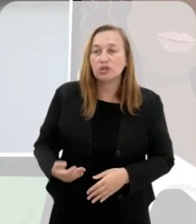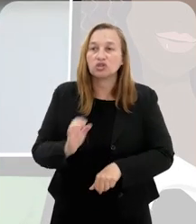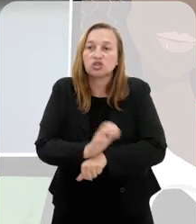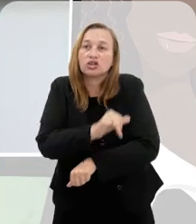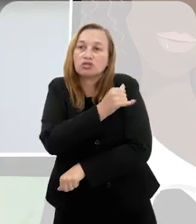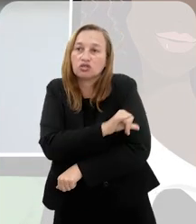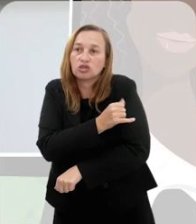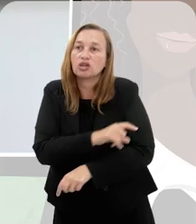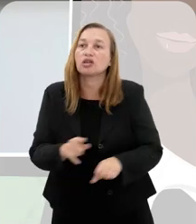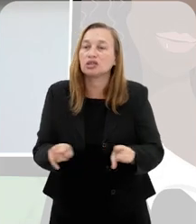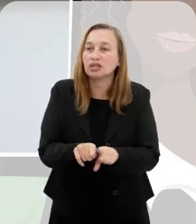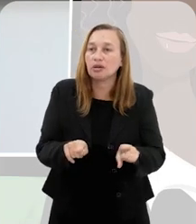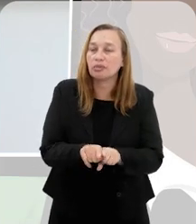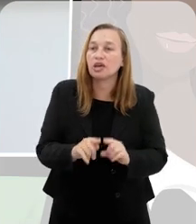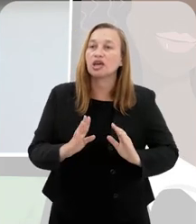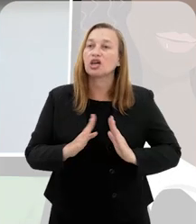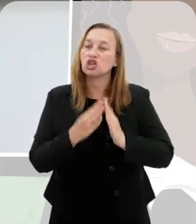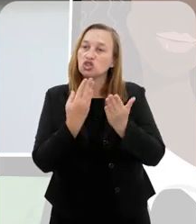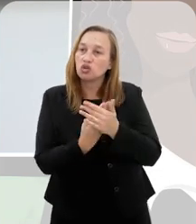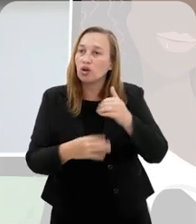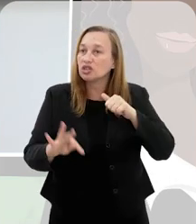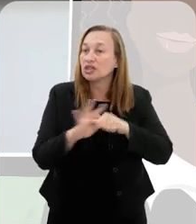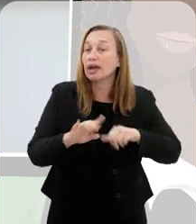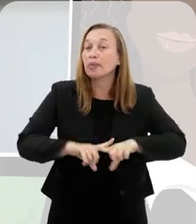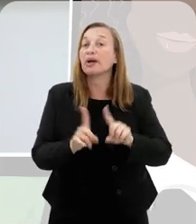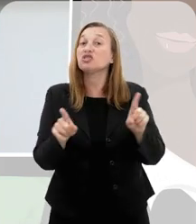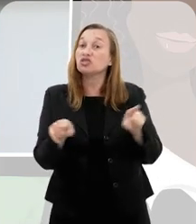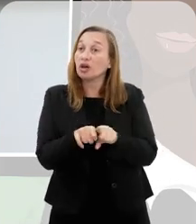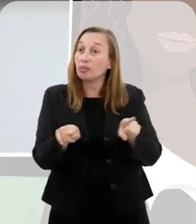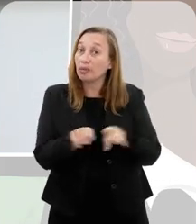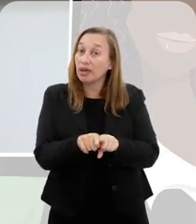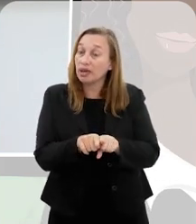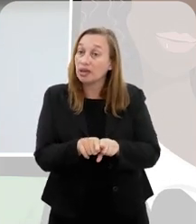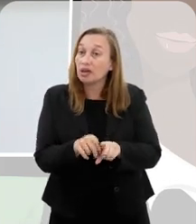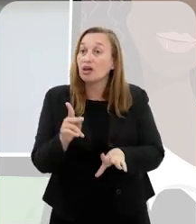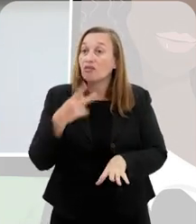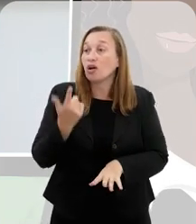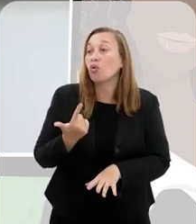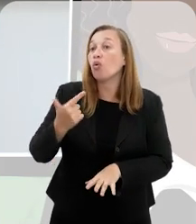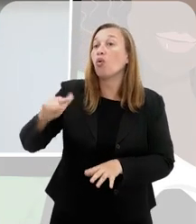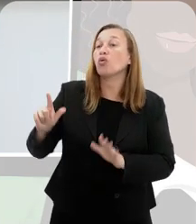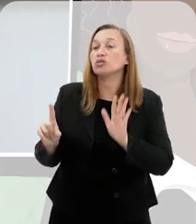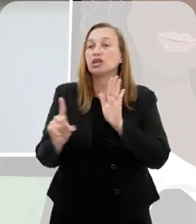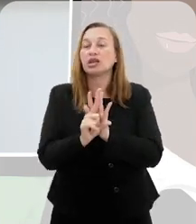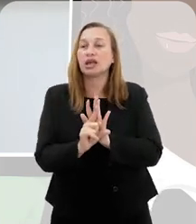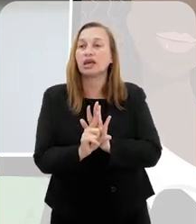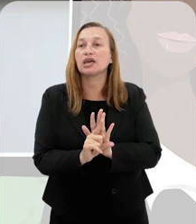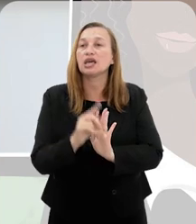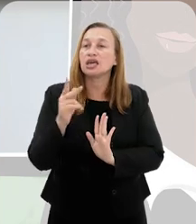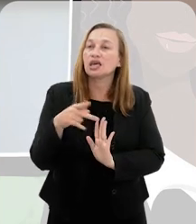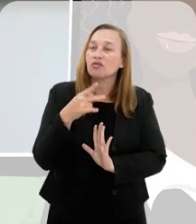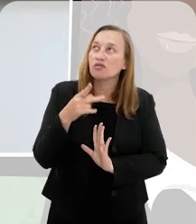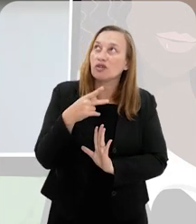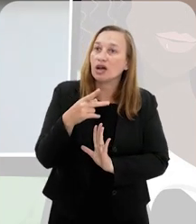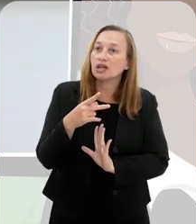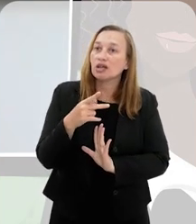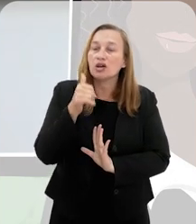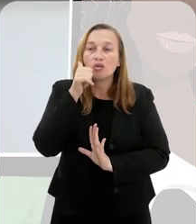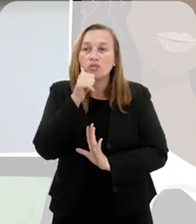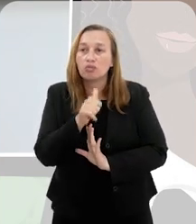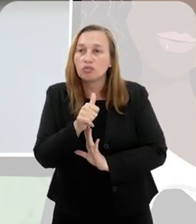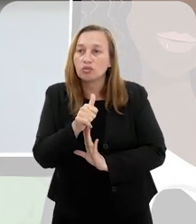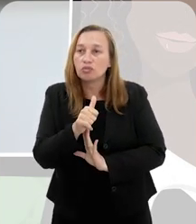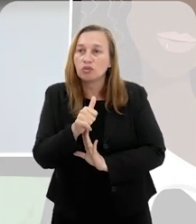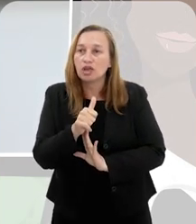nas universidades públicas do Estado do Rio de Janeiro e também nas escolas técnicas, mas também cito outra legislação